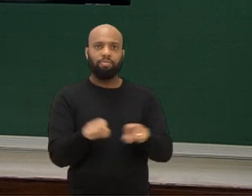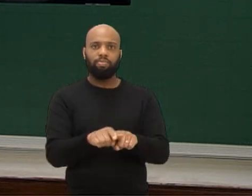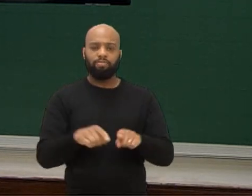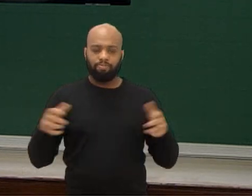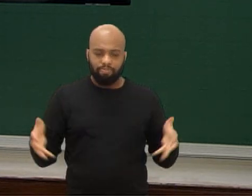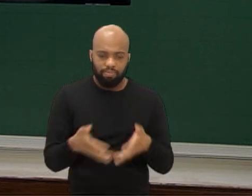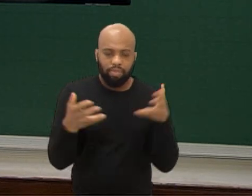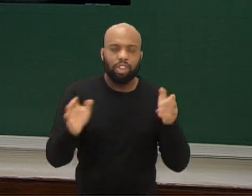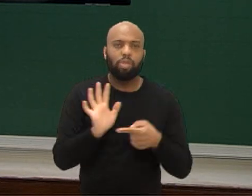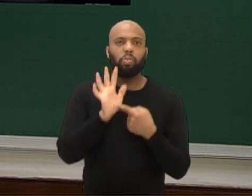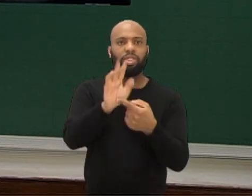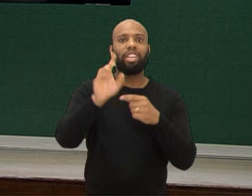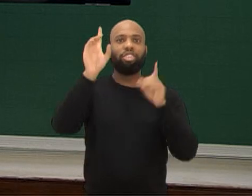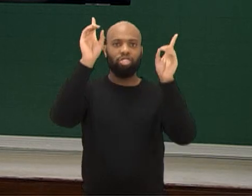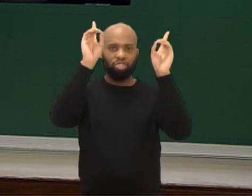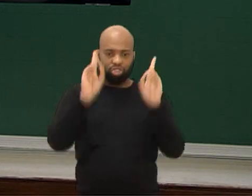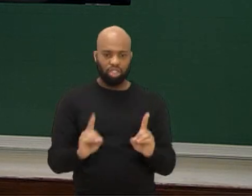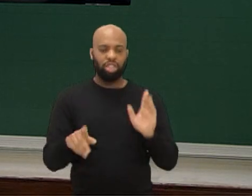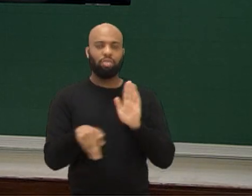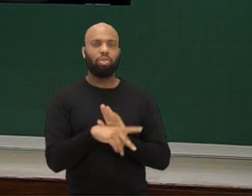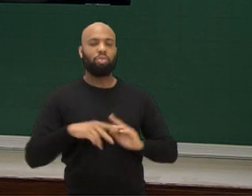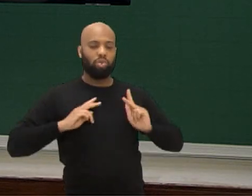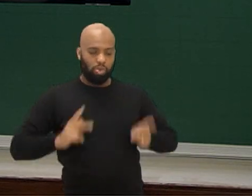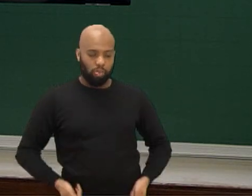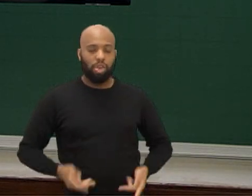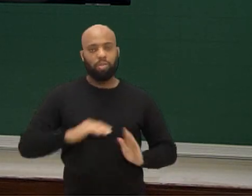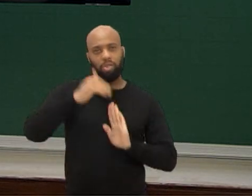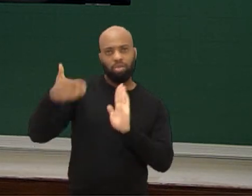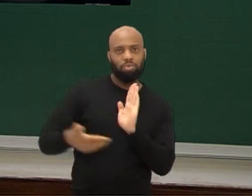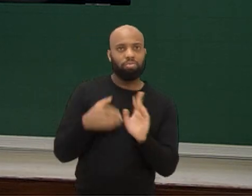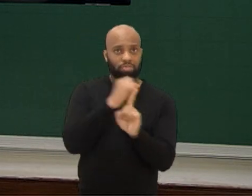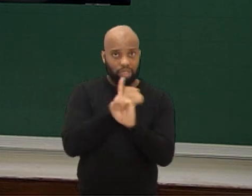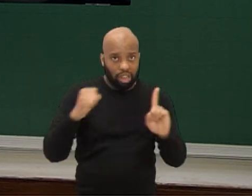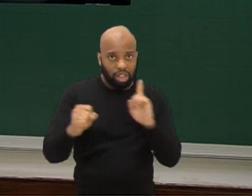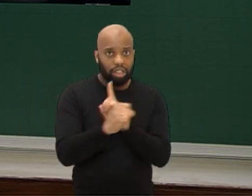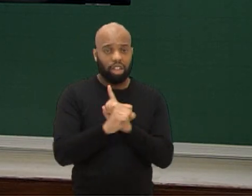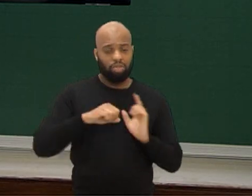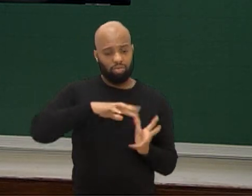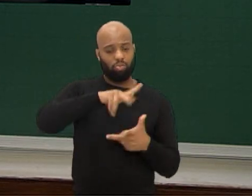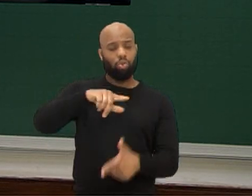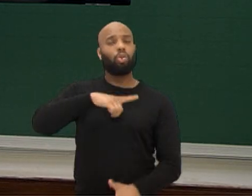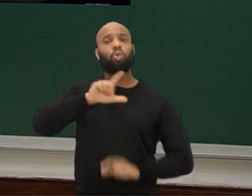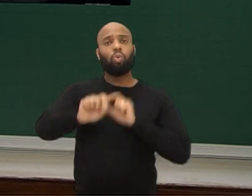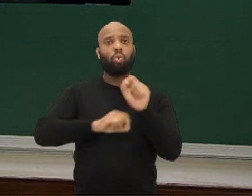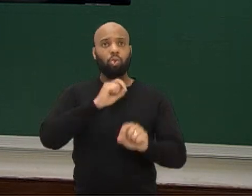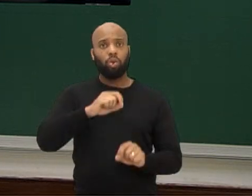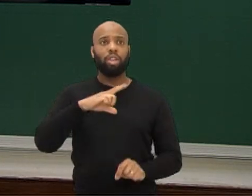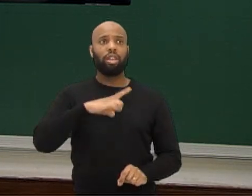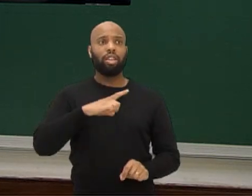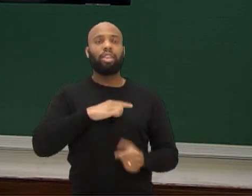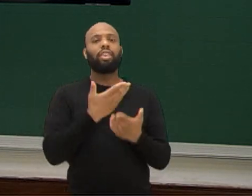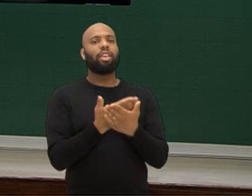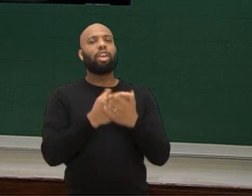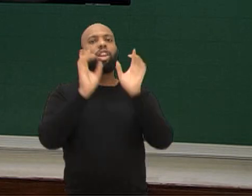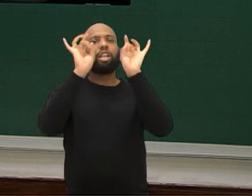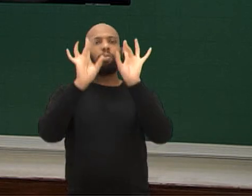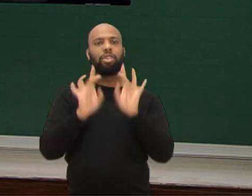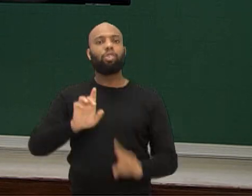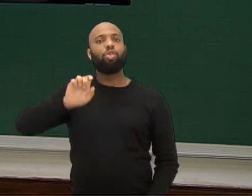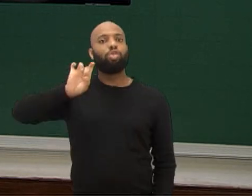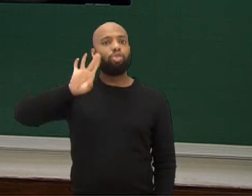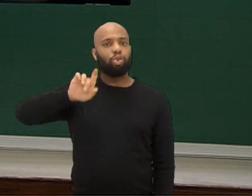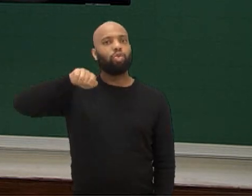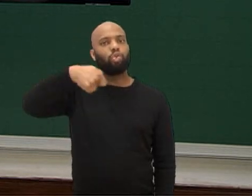também os direitos humanos para todas as sociedades do mundo, que a gente vai chegar a ter uma aula especial só sobre